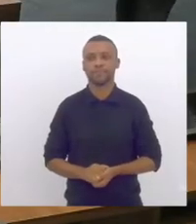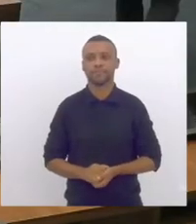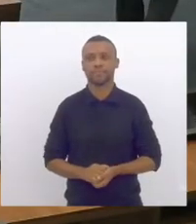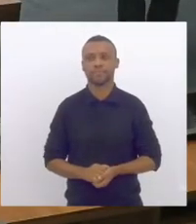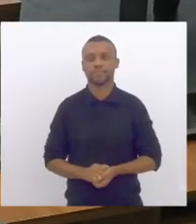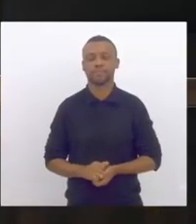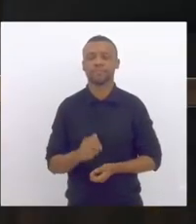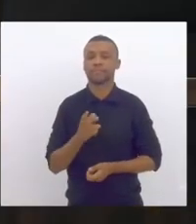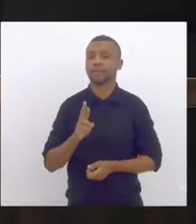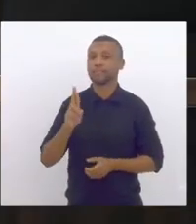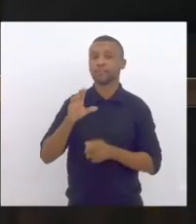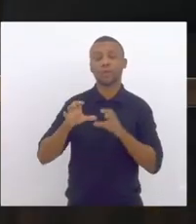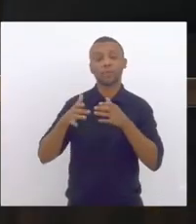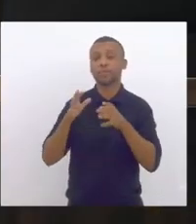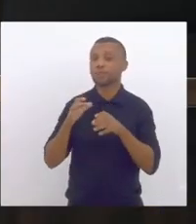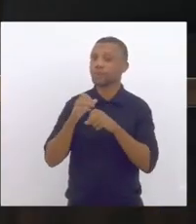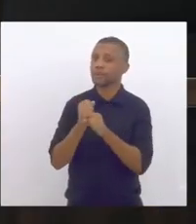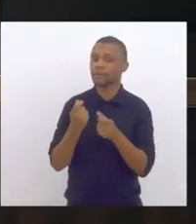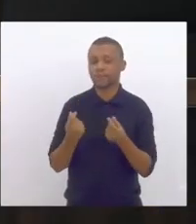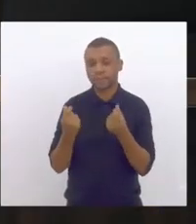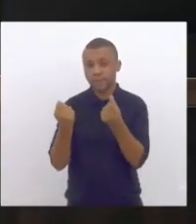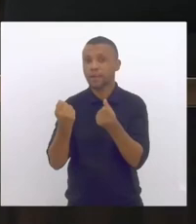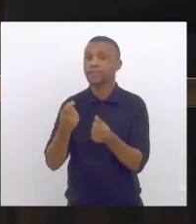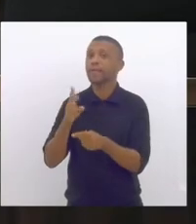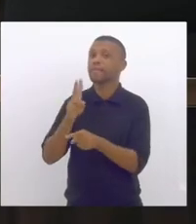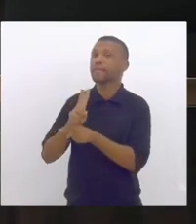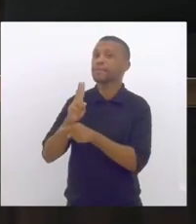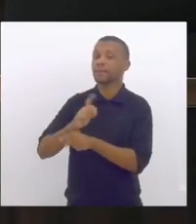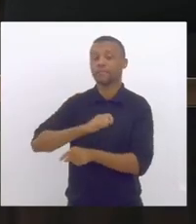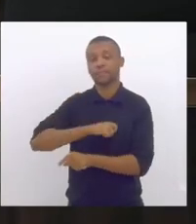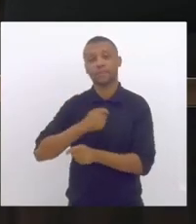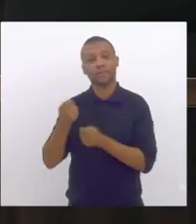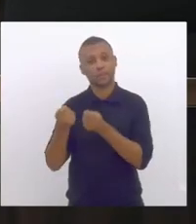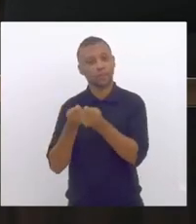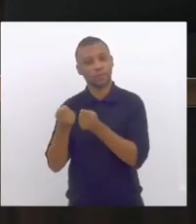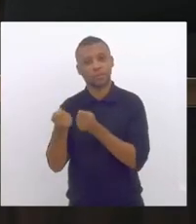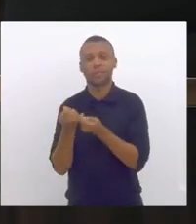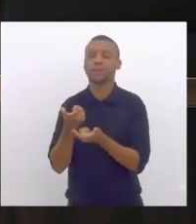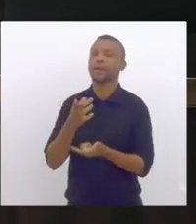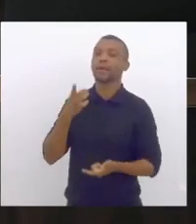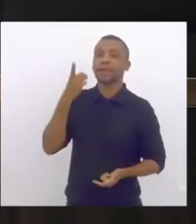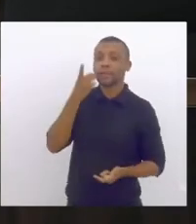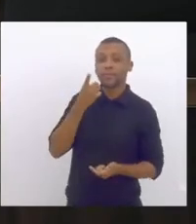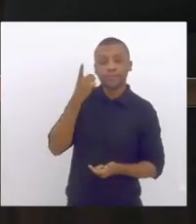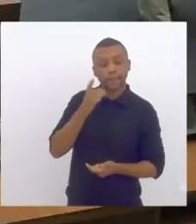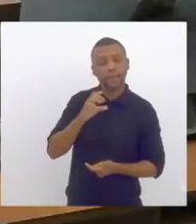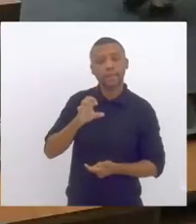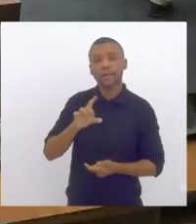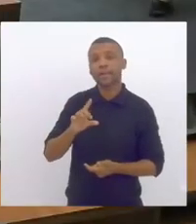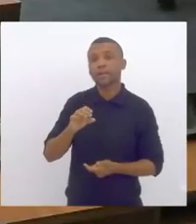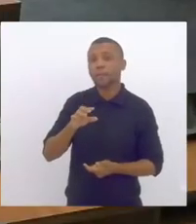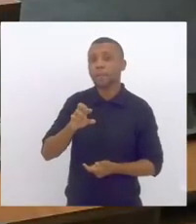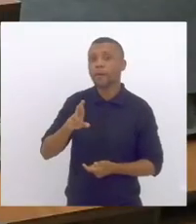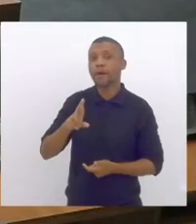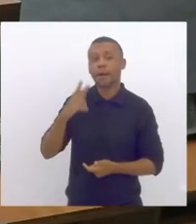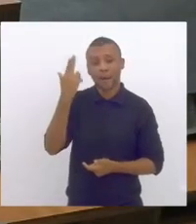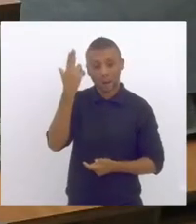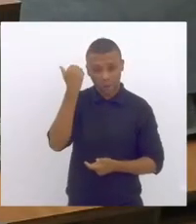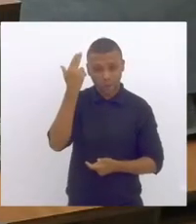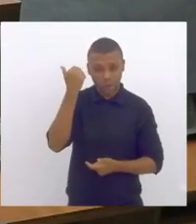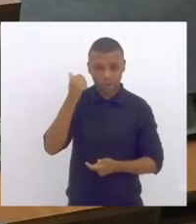Pela Comissão de Orçamento, Finanças, Fiscalização Financeira e Controle, deputado Eliomar Coelho.